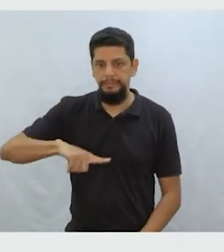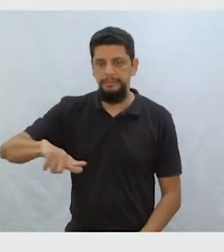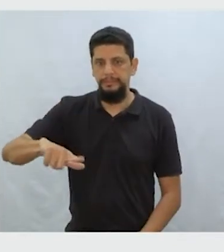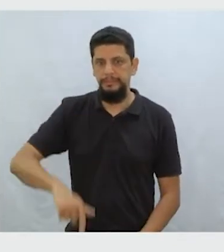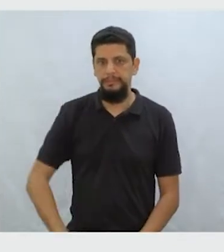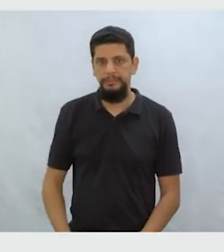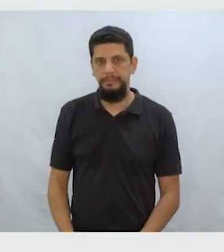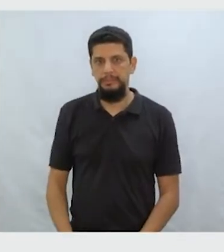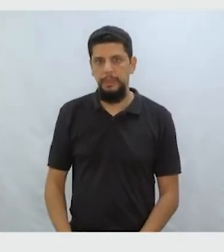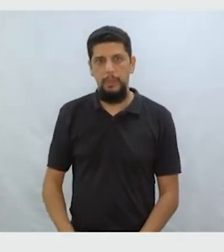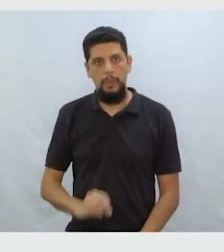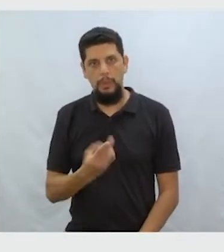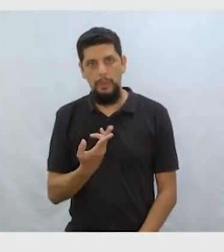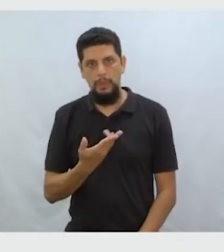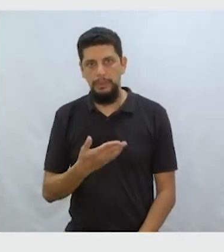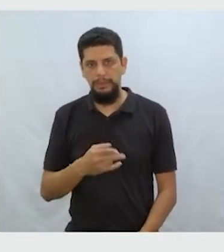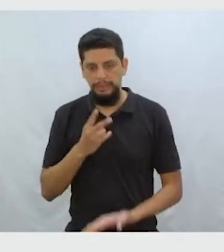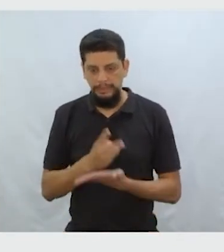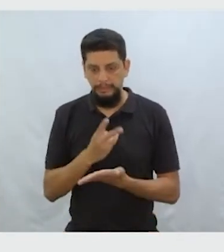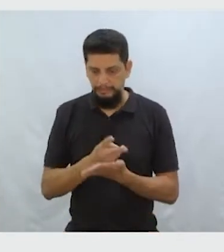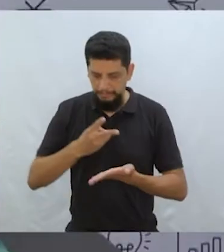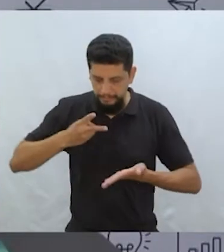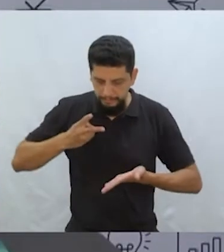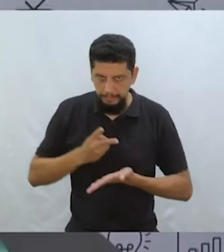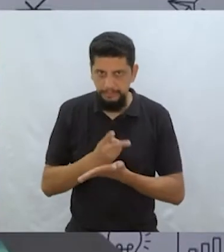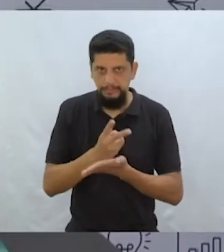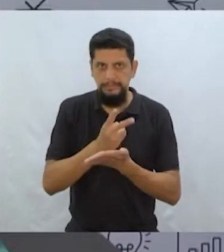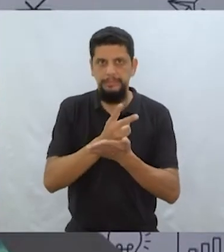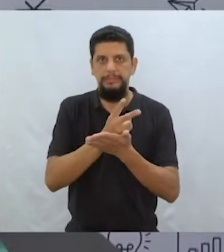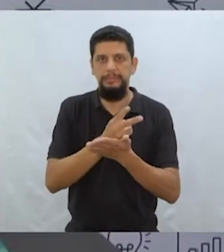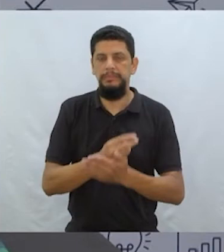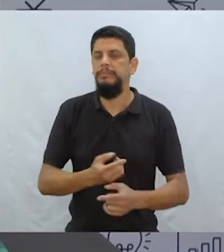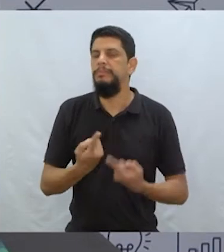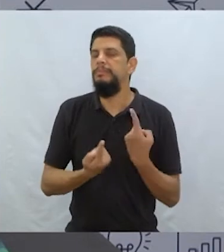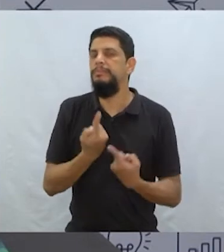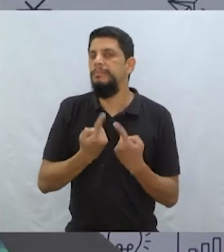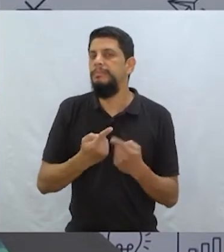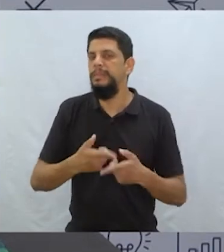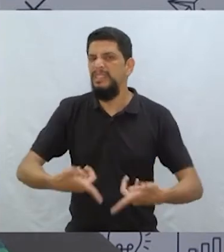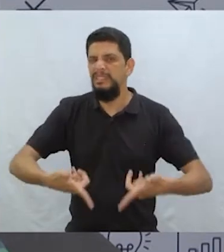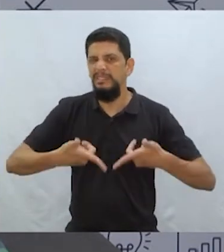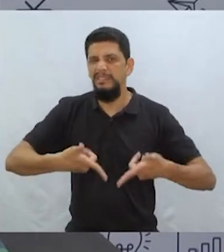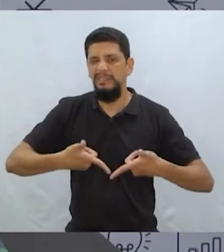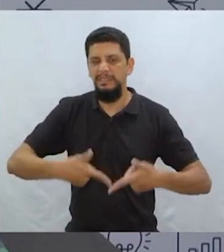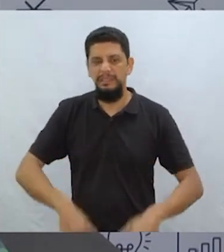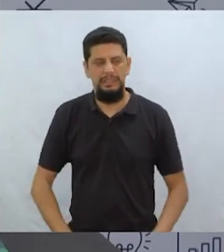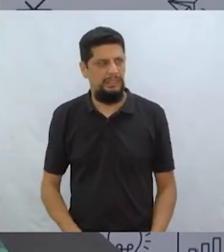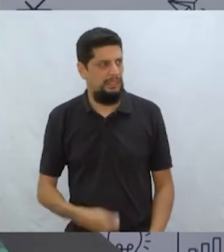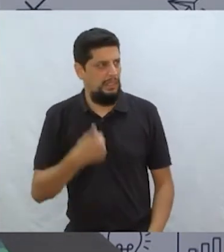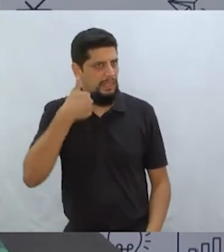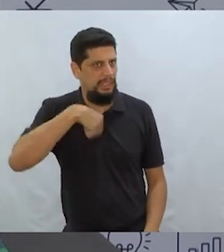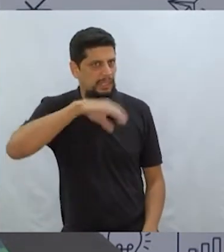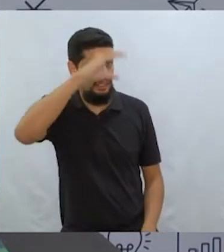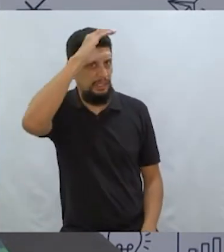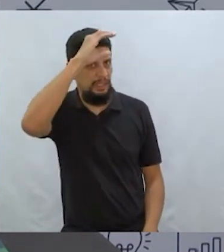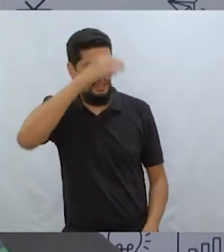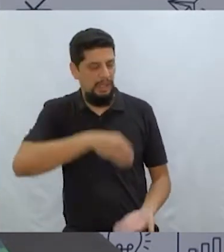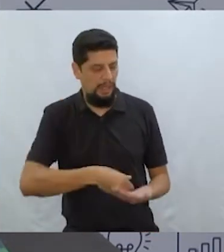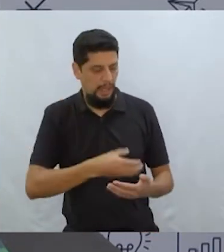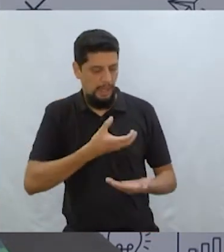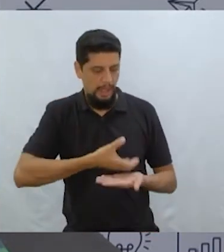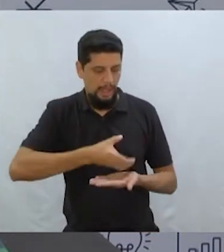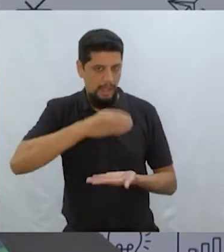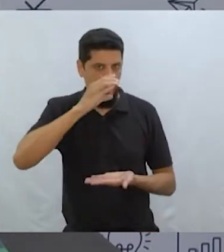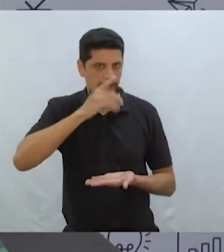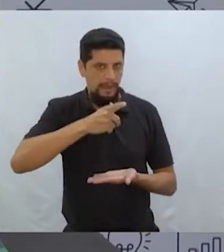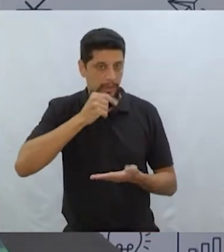ou não terminava E qual é a chateação tia santinha não beba no copo da